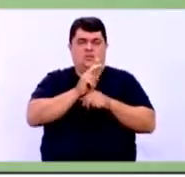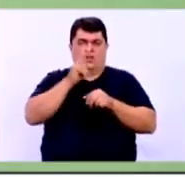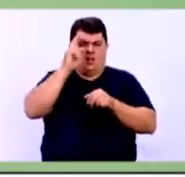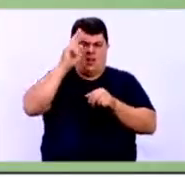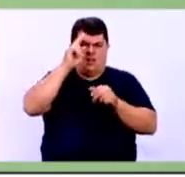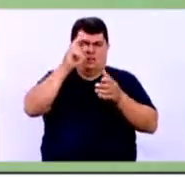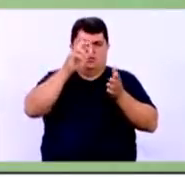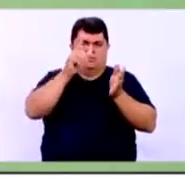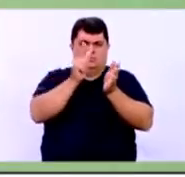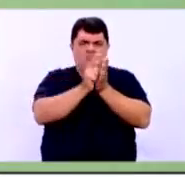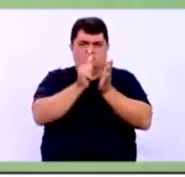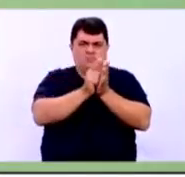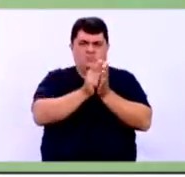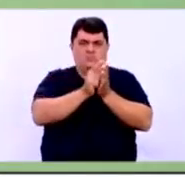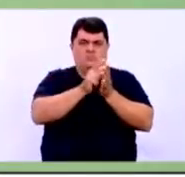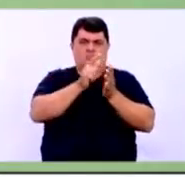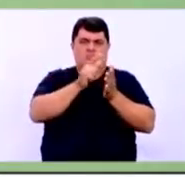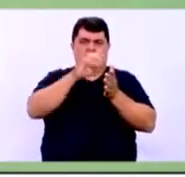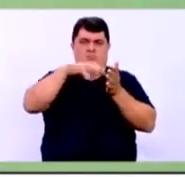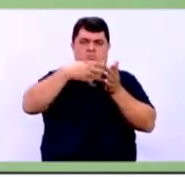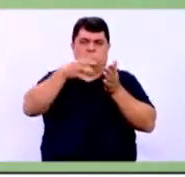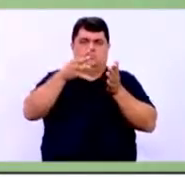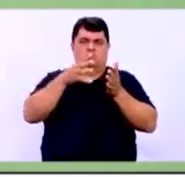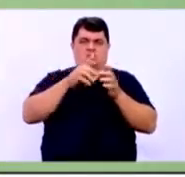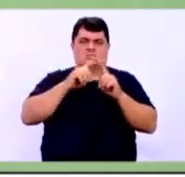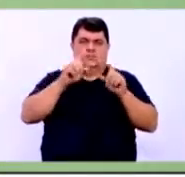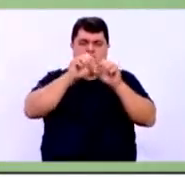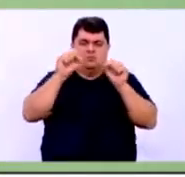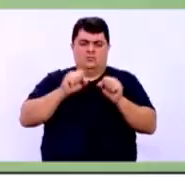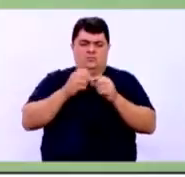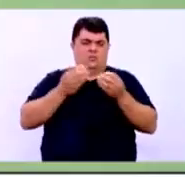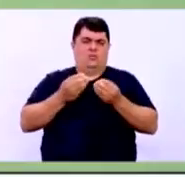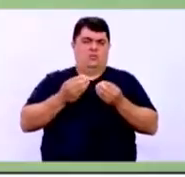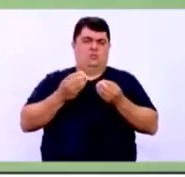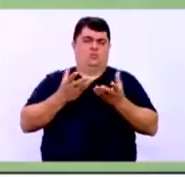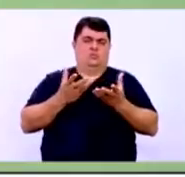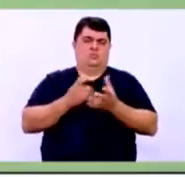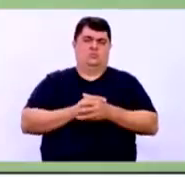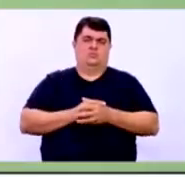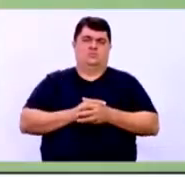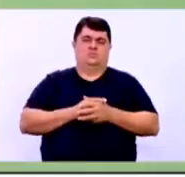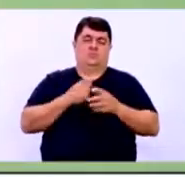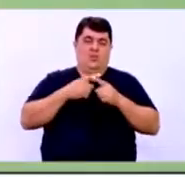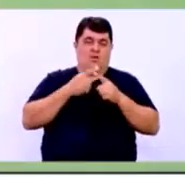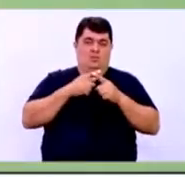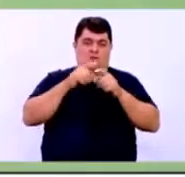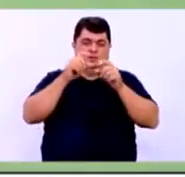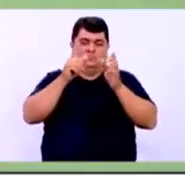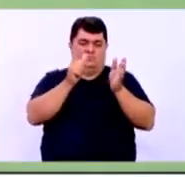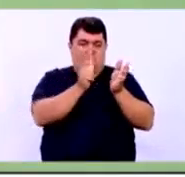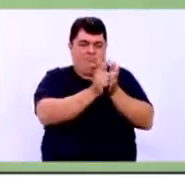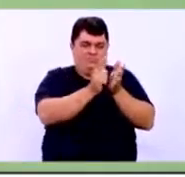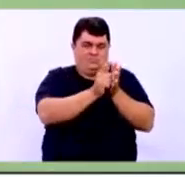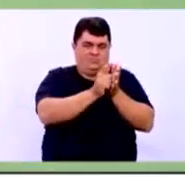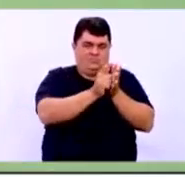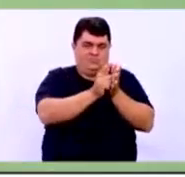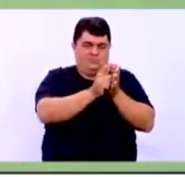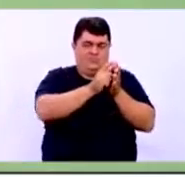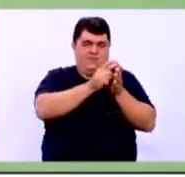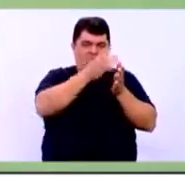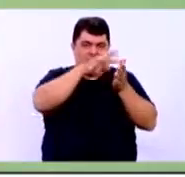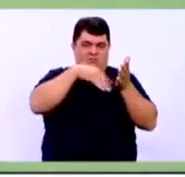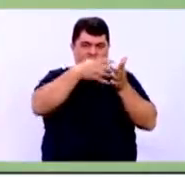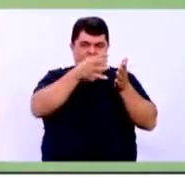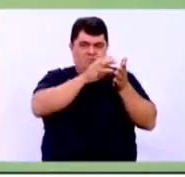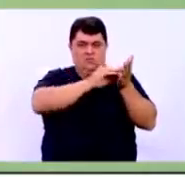fichinhas? Mas professor, você está falando que é automatizado, mas tem ficha? Calma, aquela ficha ela é realizada toda de forma